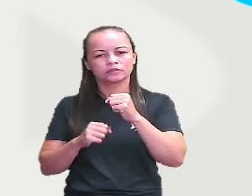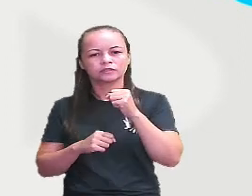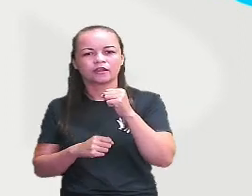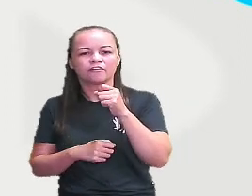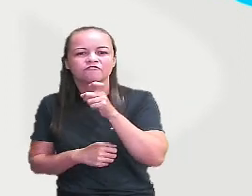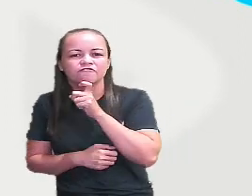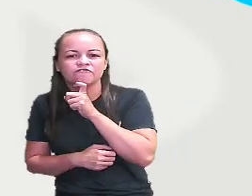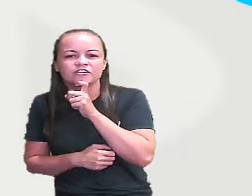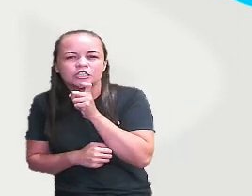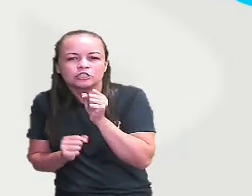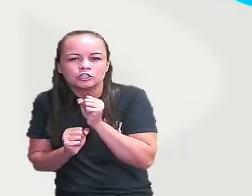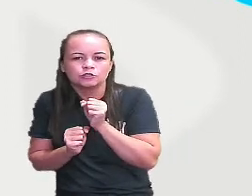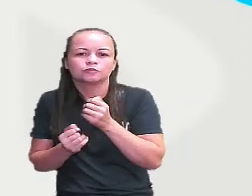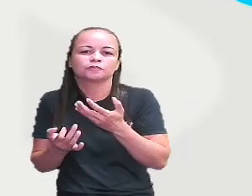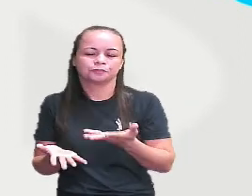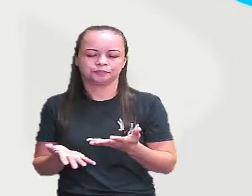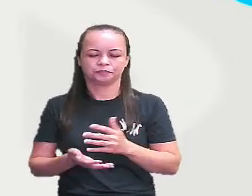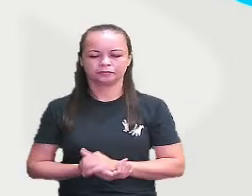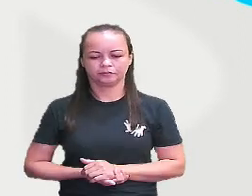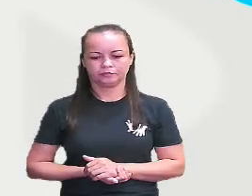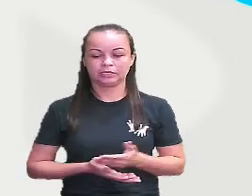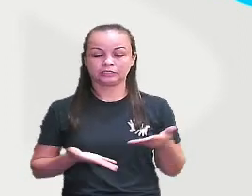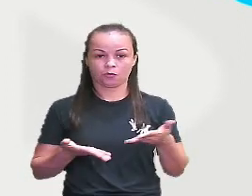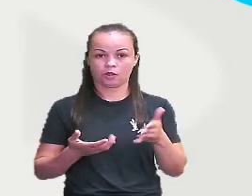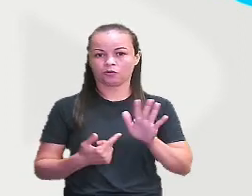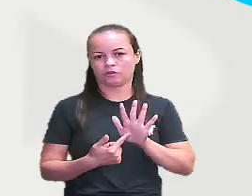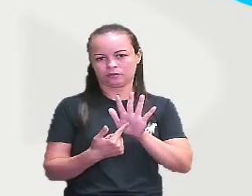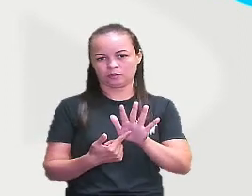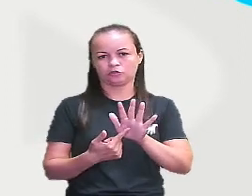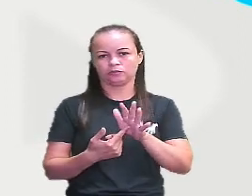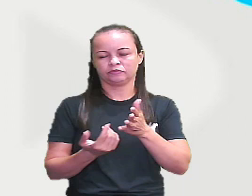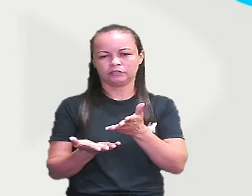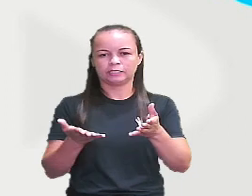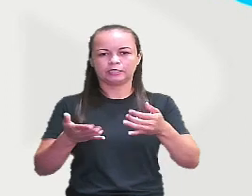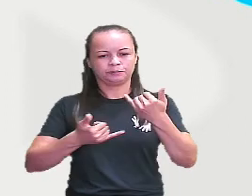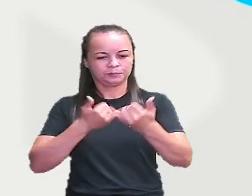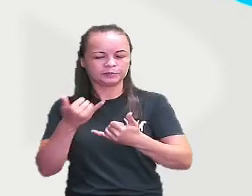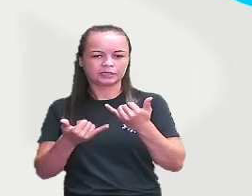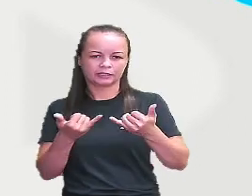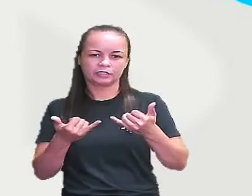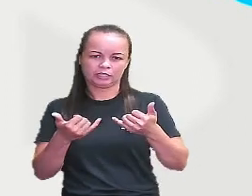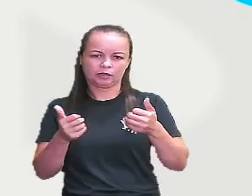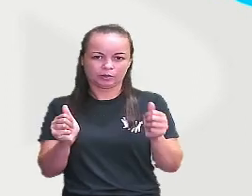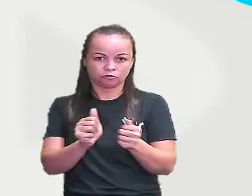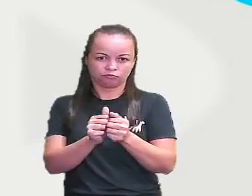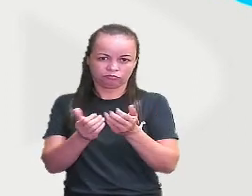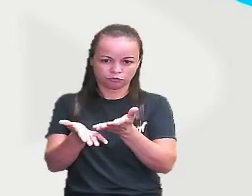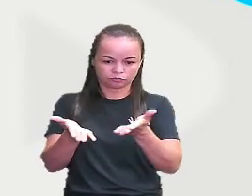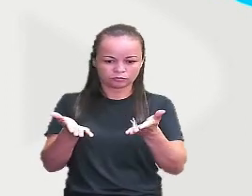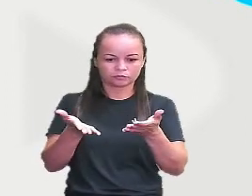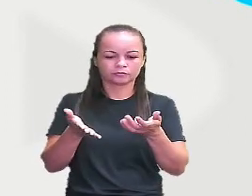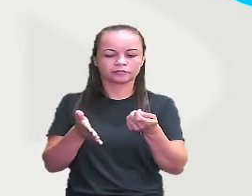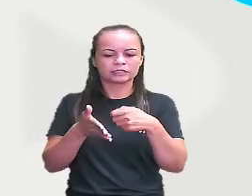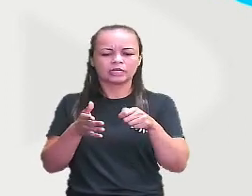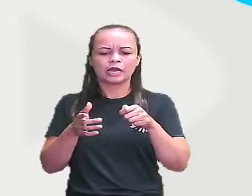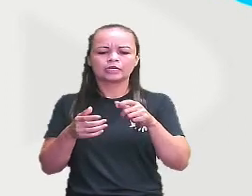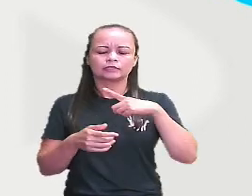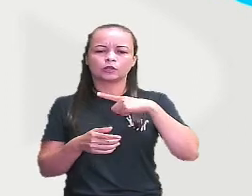Trouxe aqui agora uma brincadeira para a gente fazer juntos. Ó. Então temos aqui algumas palavras dentro desse lápis